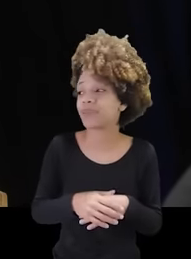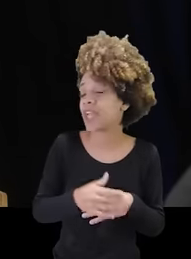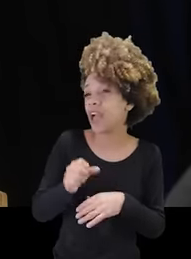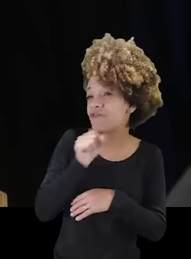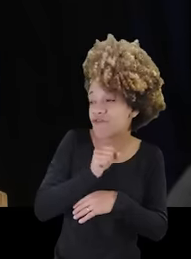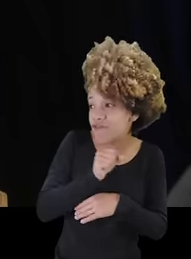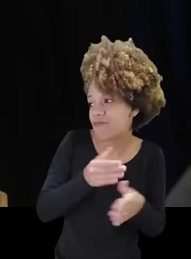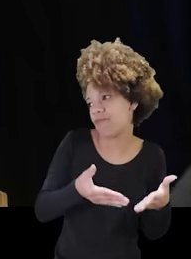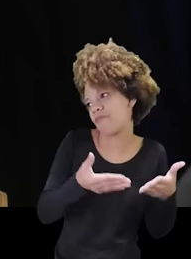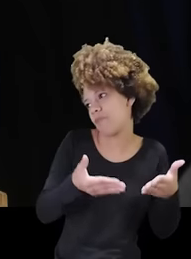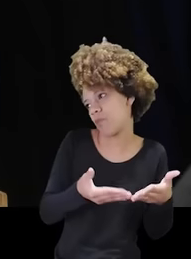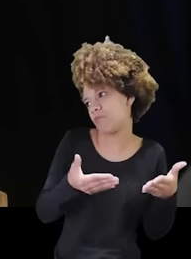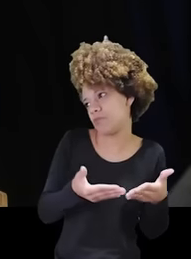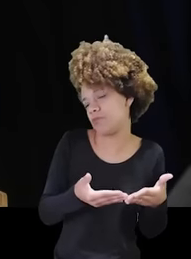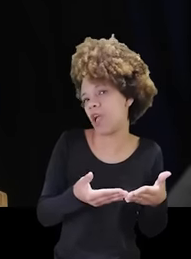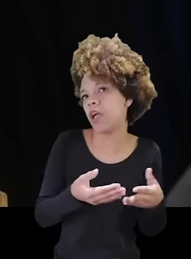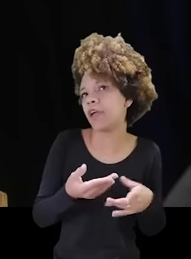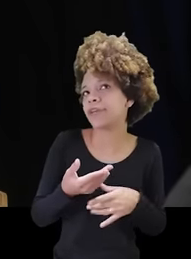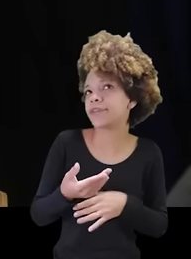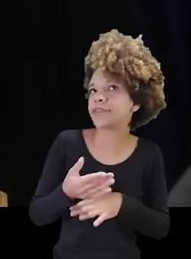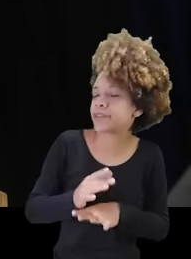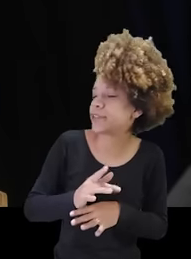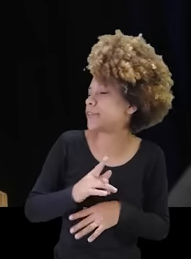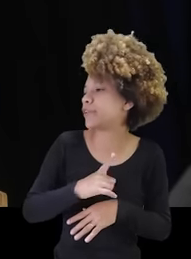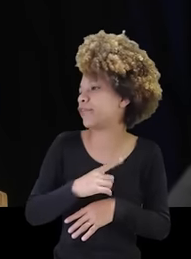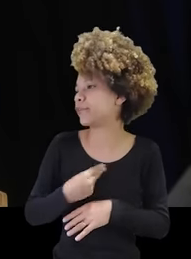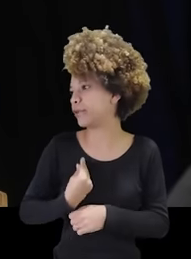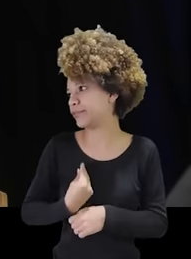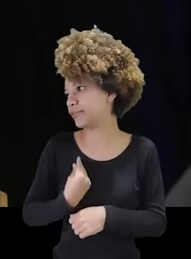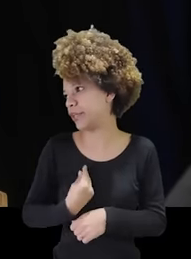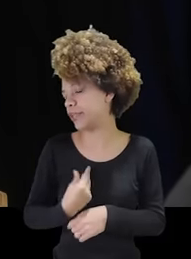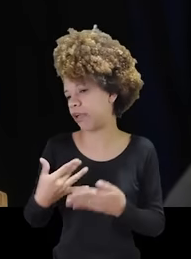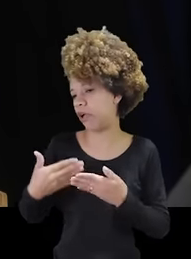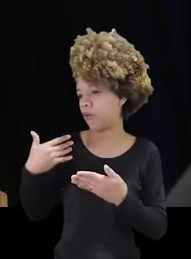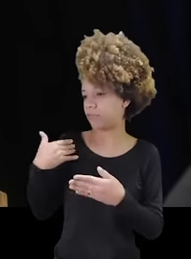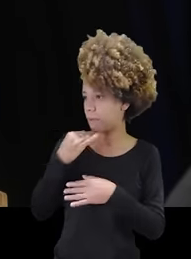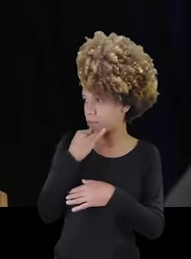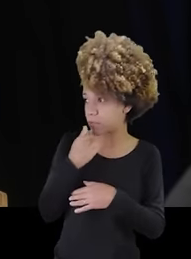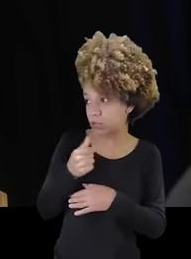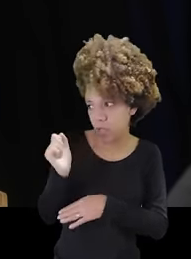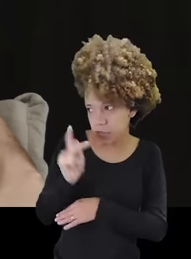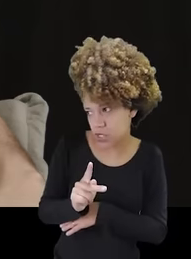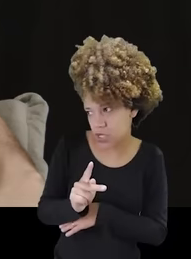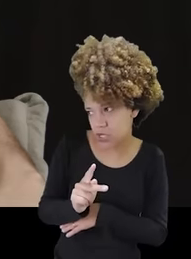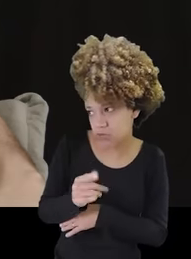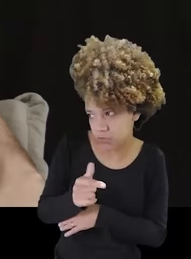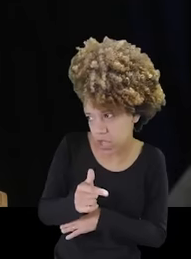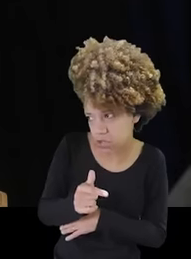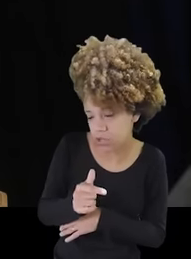muito mais velhas que elas vieram né porque não tem por exemplo aposentadoria lá